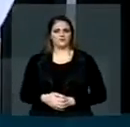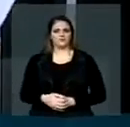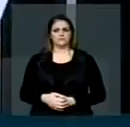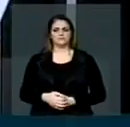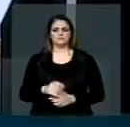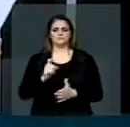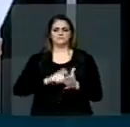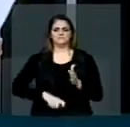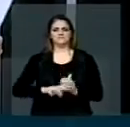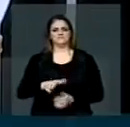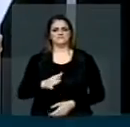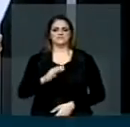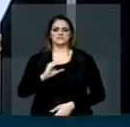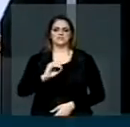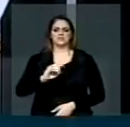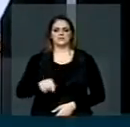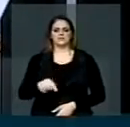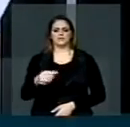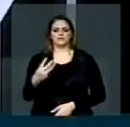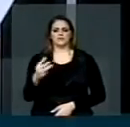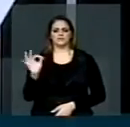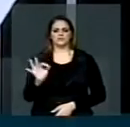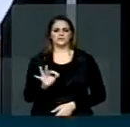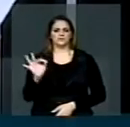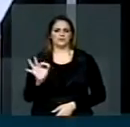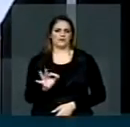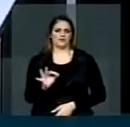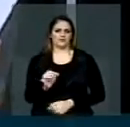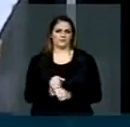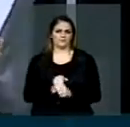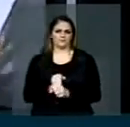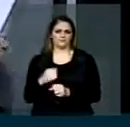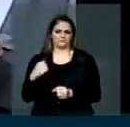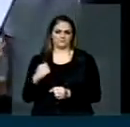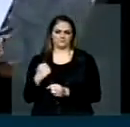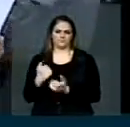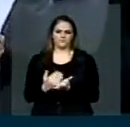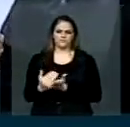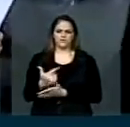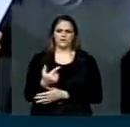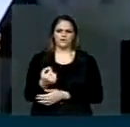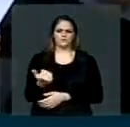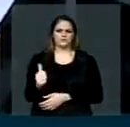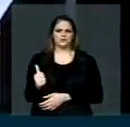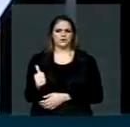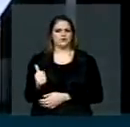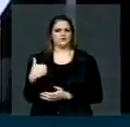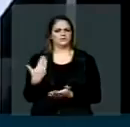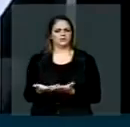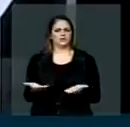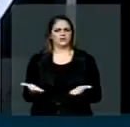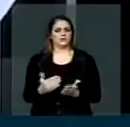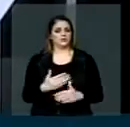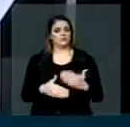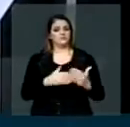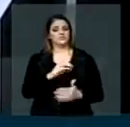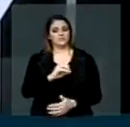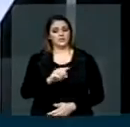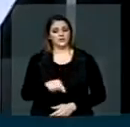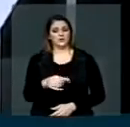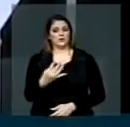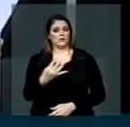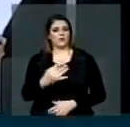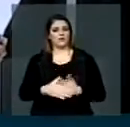encolheu em média 0,3% ao ano desde 2011, de acordo com dados do IBGE. O setor cresceu 0,4% em